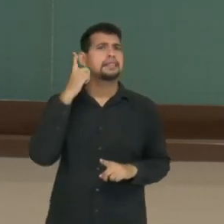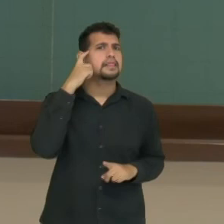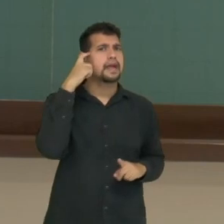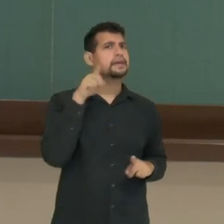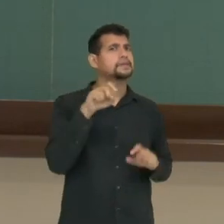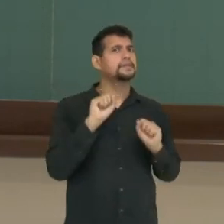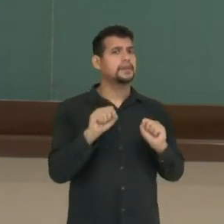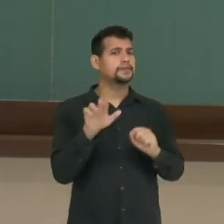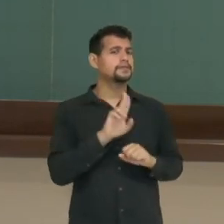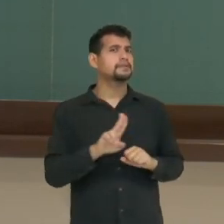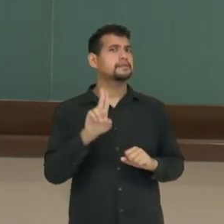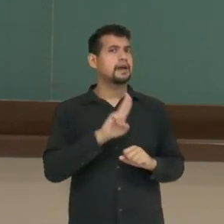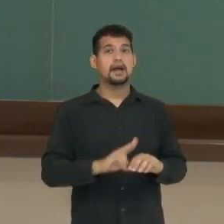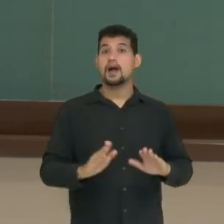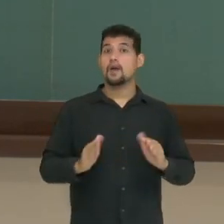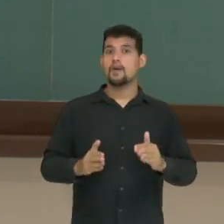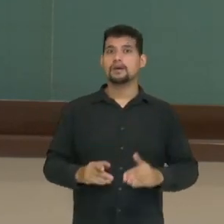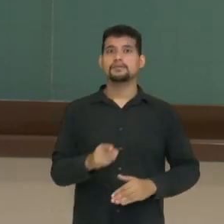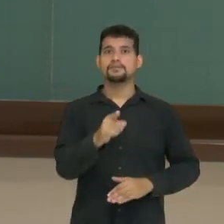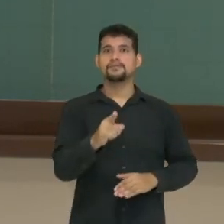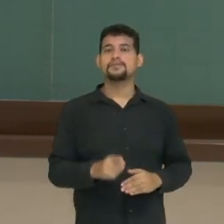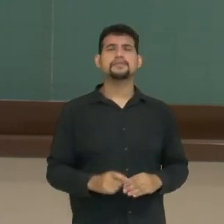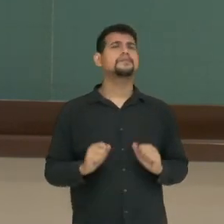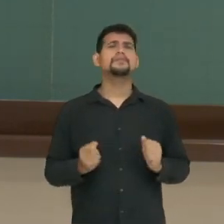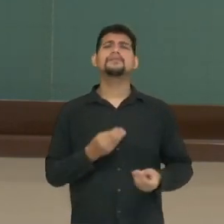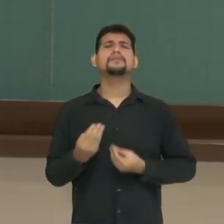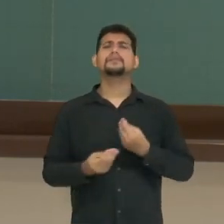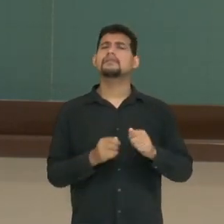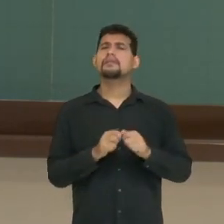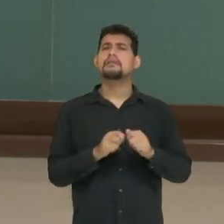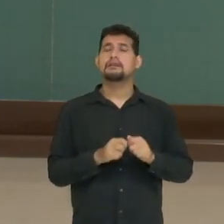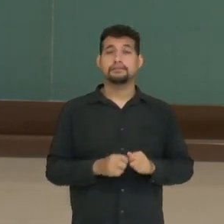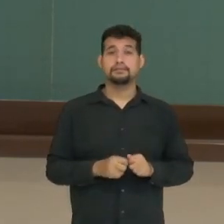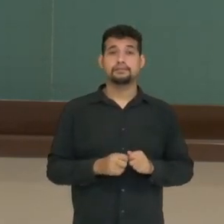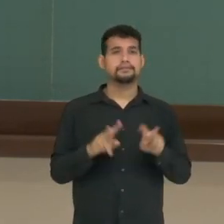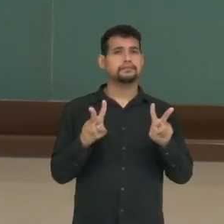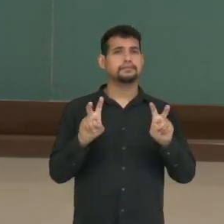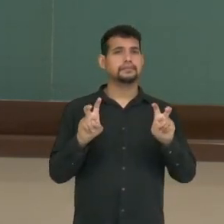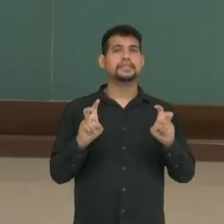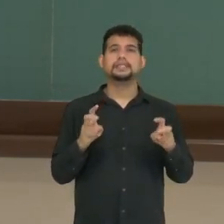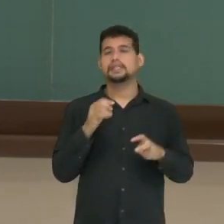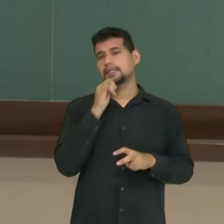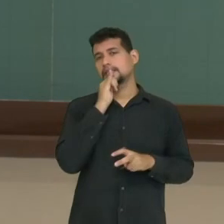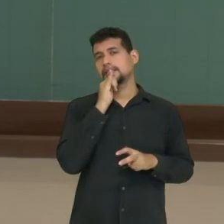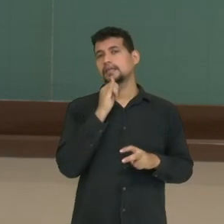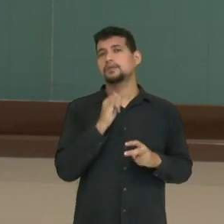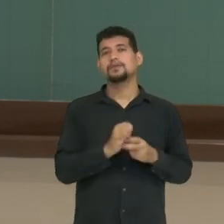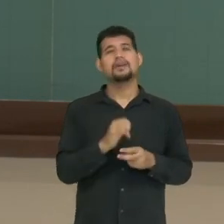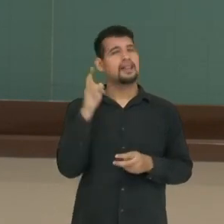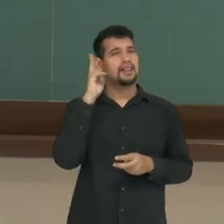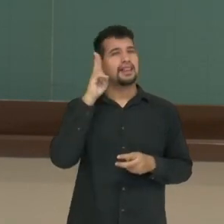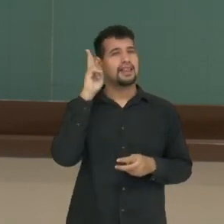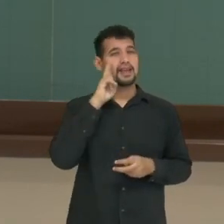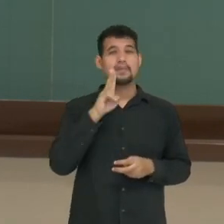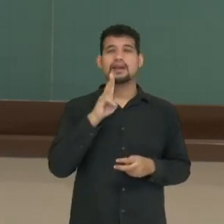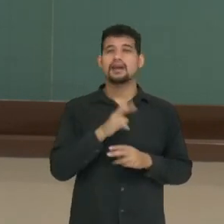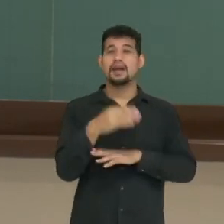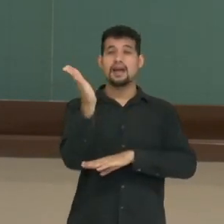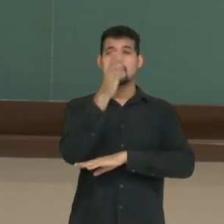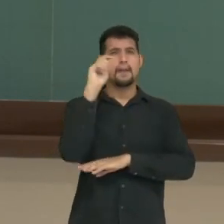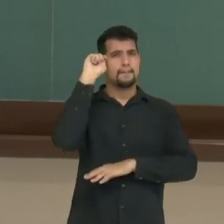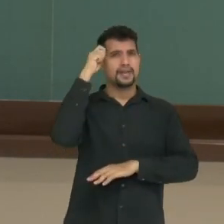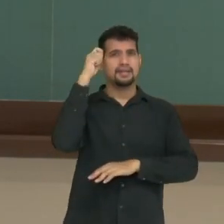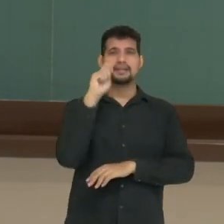poderia colocar aqui no Agora a Sua Vez, que poderia ser a questão até do lockdown, da bandeira preta, né?